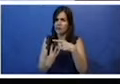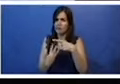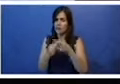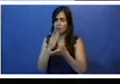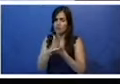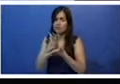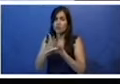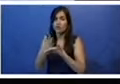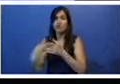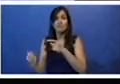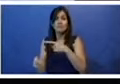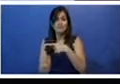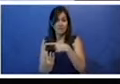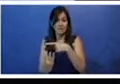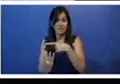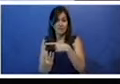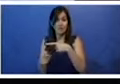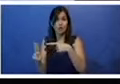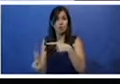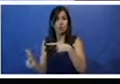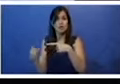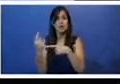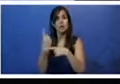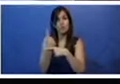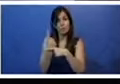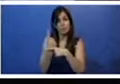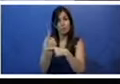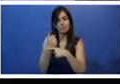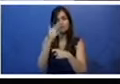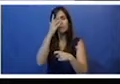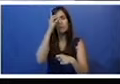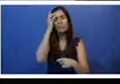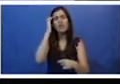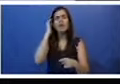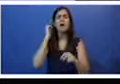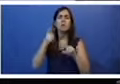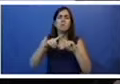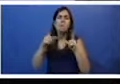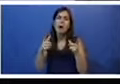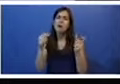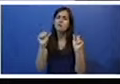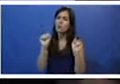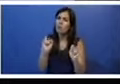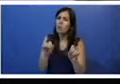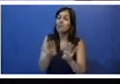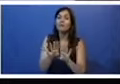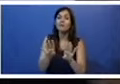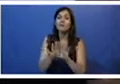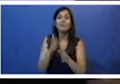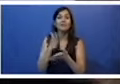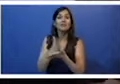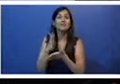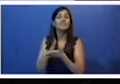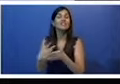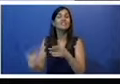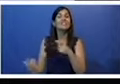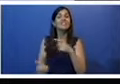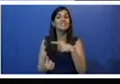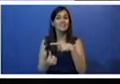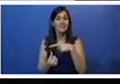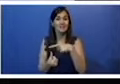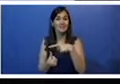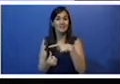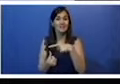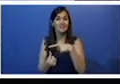partes e Usei uma ou eu poderia dividir o exágono em seis partes e